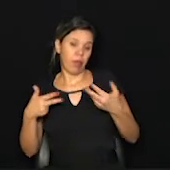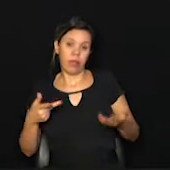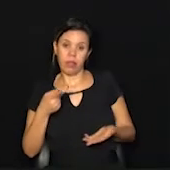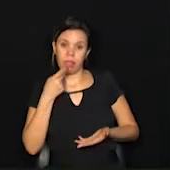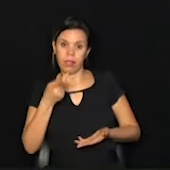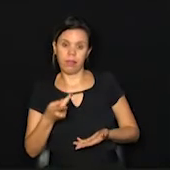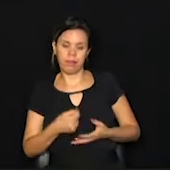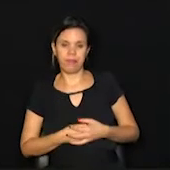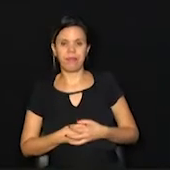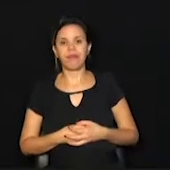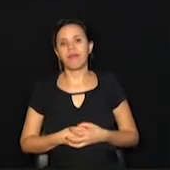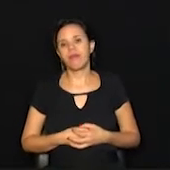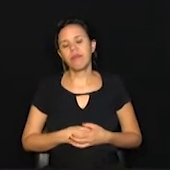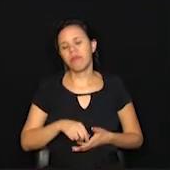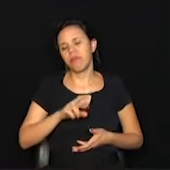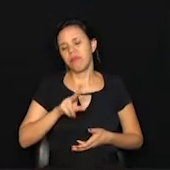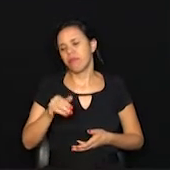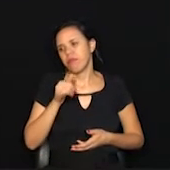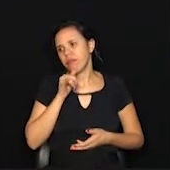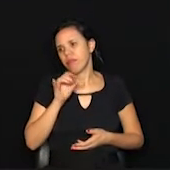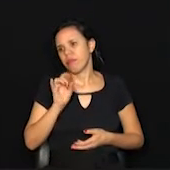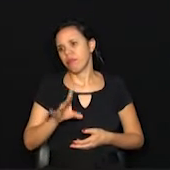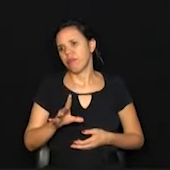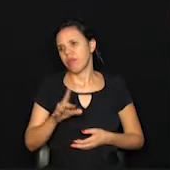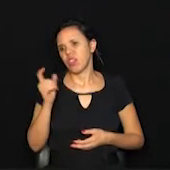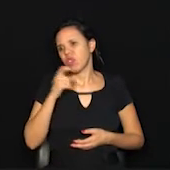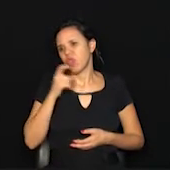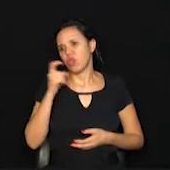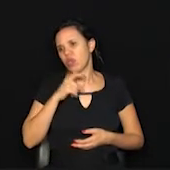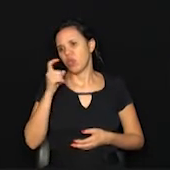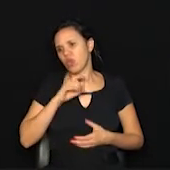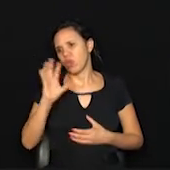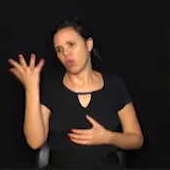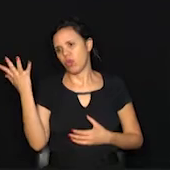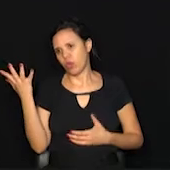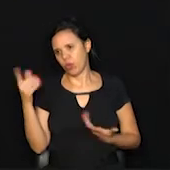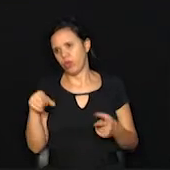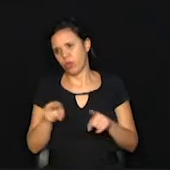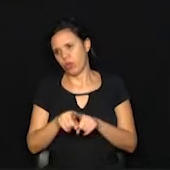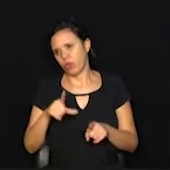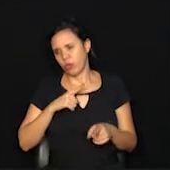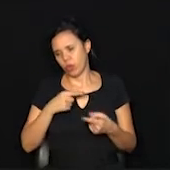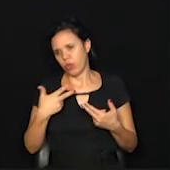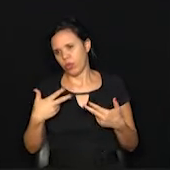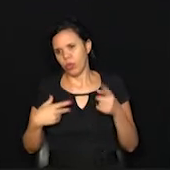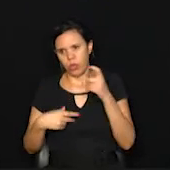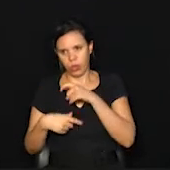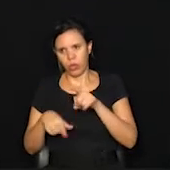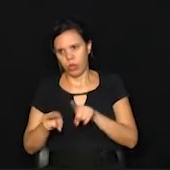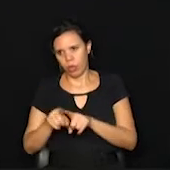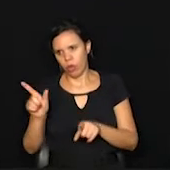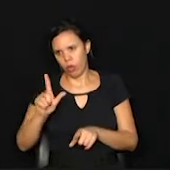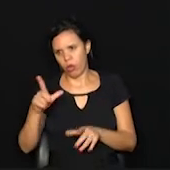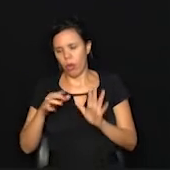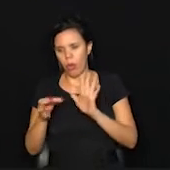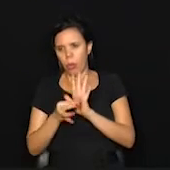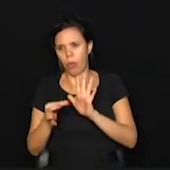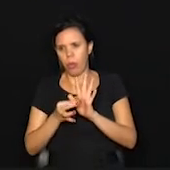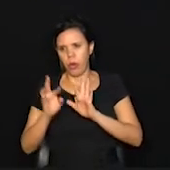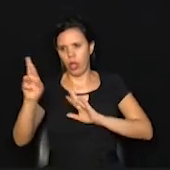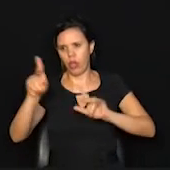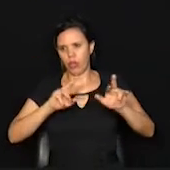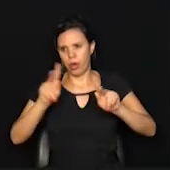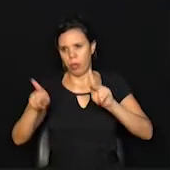que eu queria dizer é não é não é só mentira Embora tenha também mentira é tem um ponto de vista de